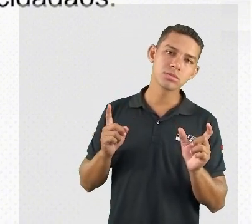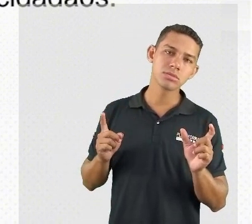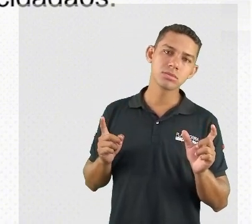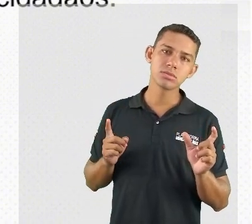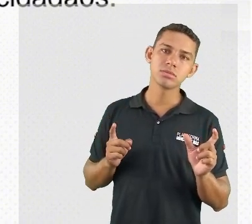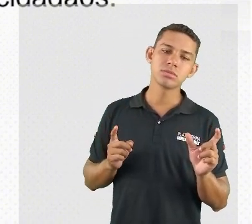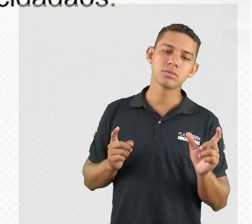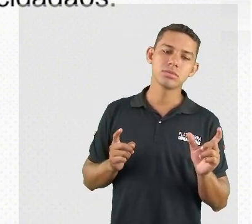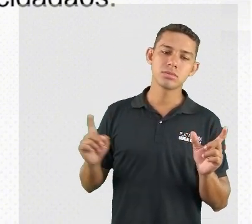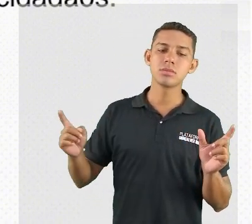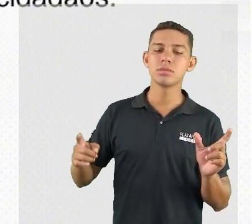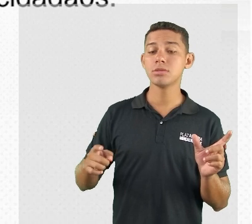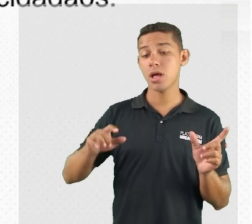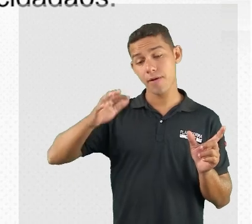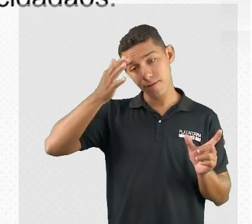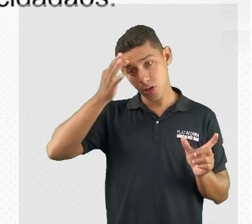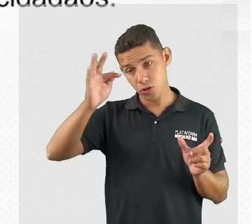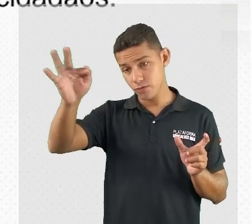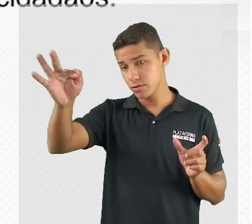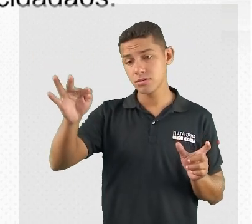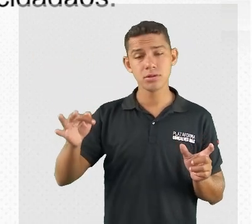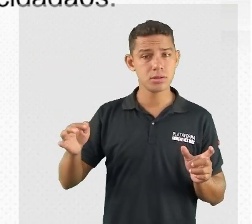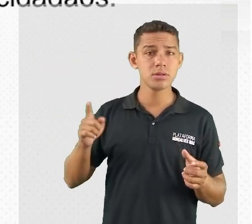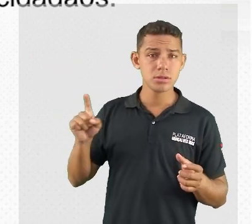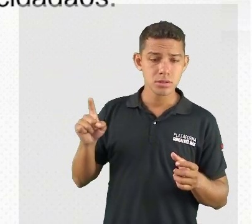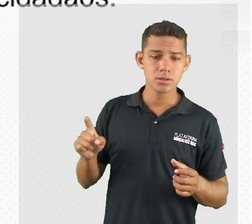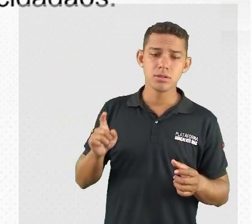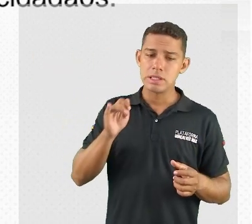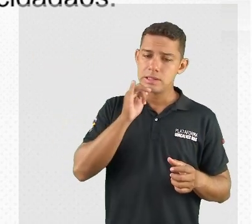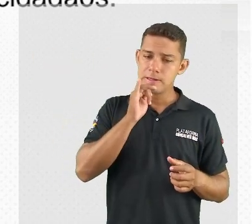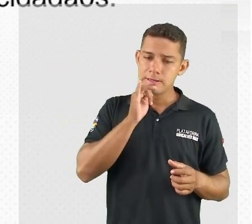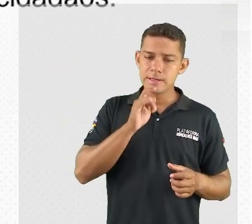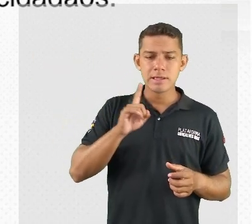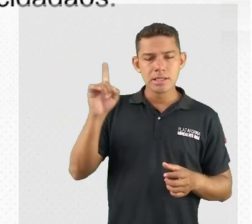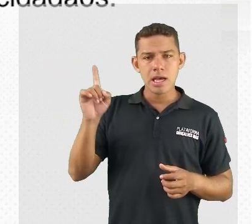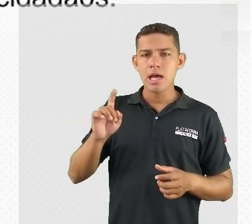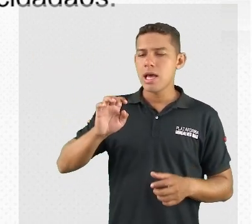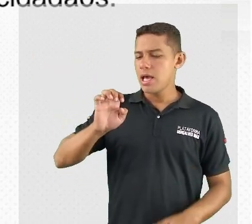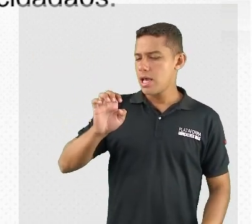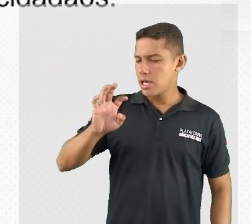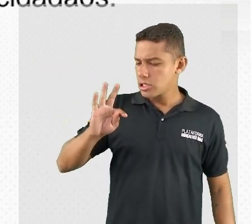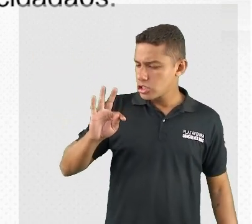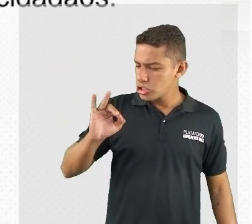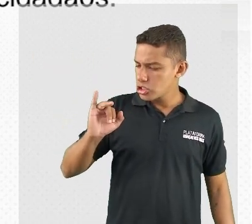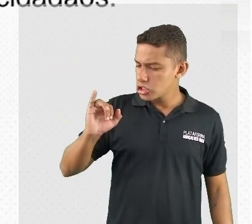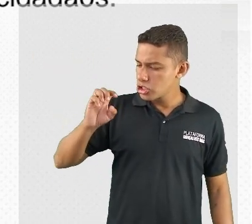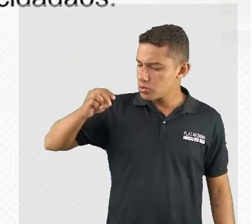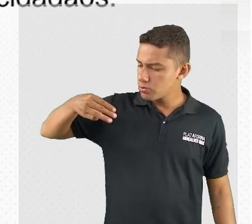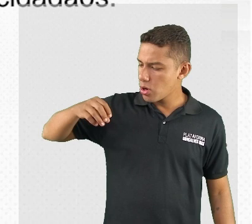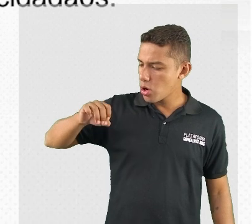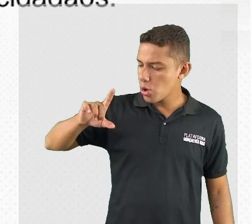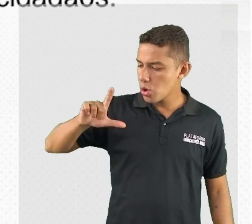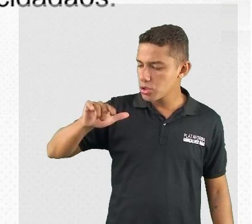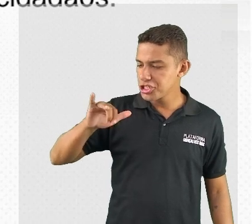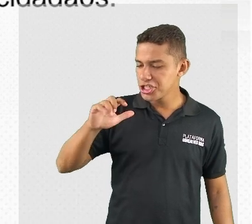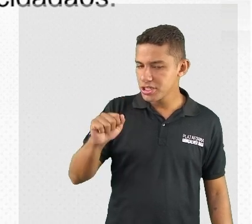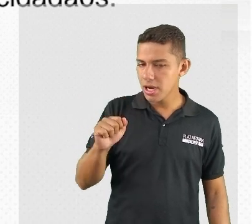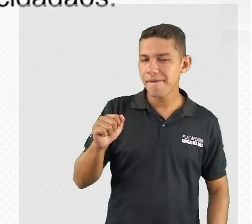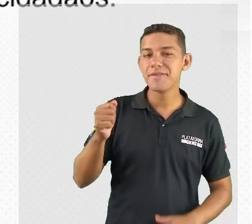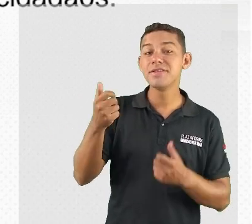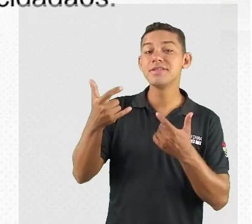que na filosofia isso é muito presente, a gente ir lá na etimologia do conceito para explicá-lo. E a